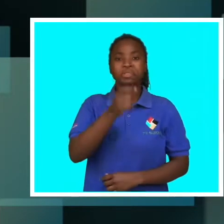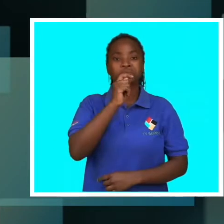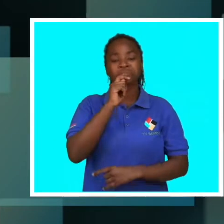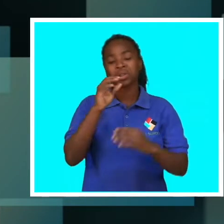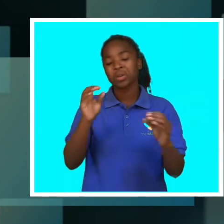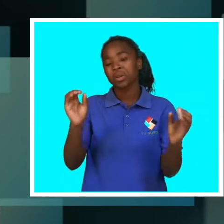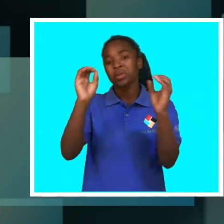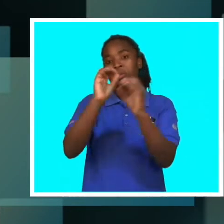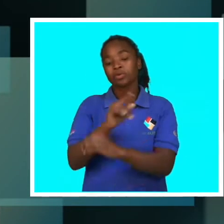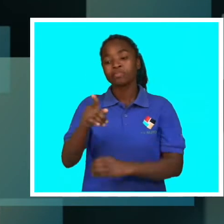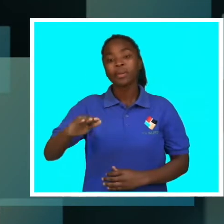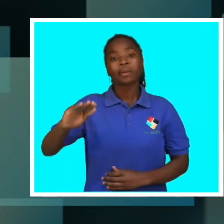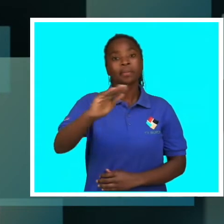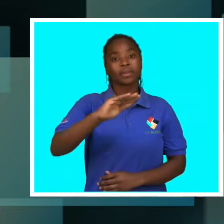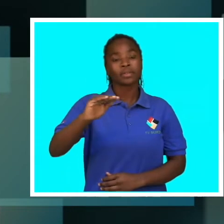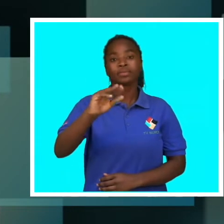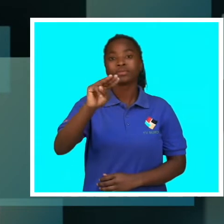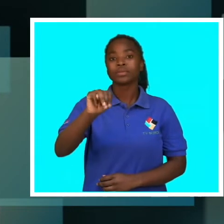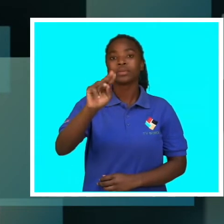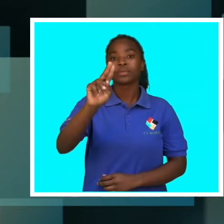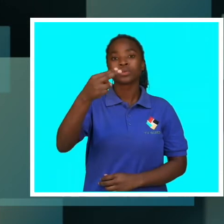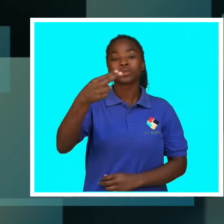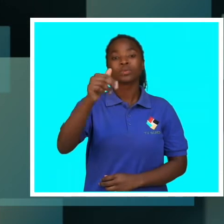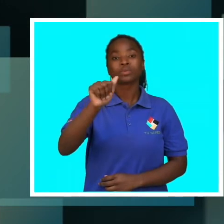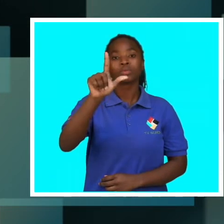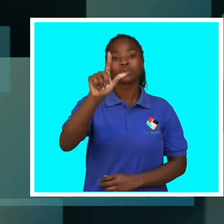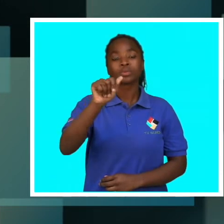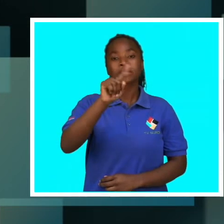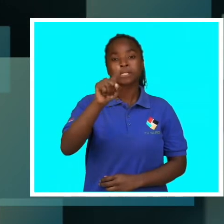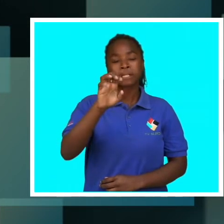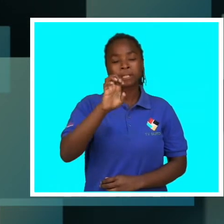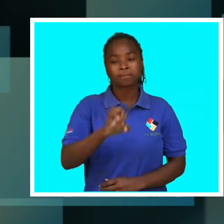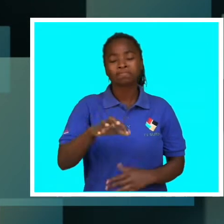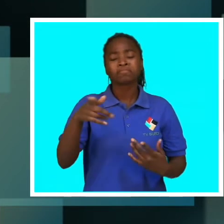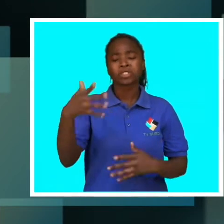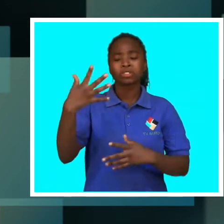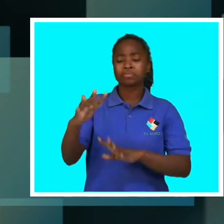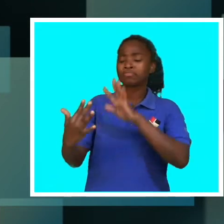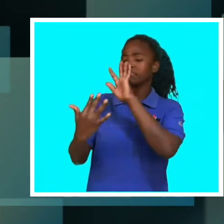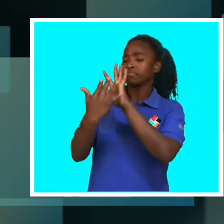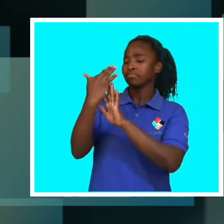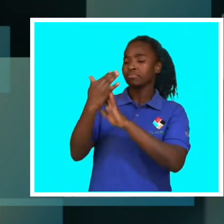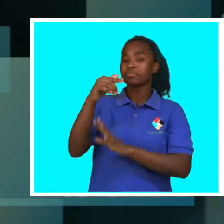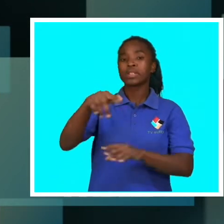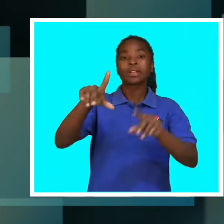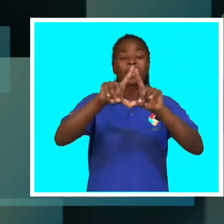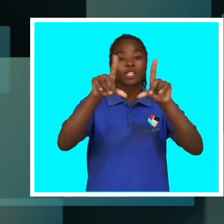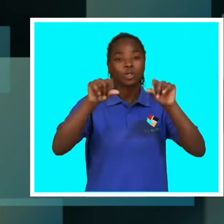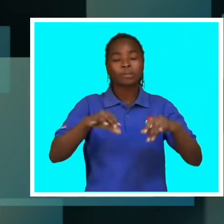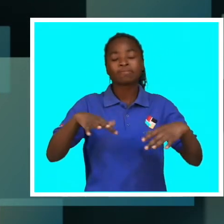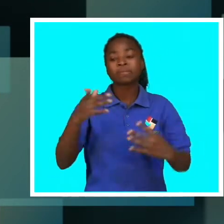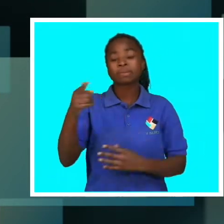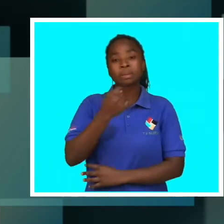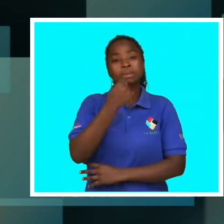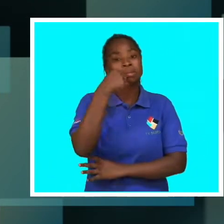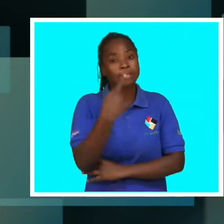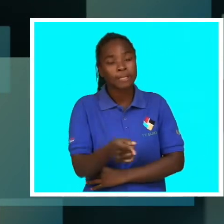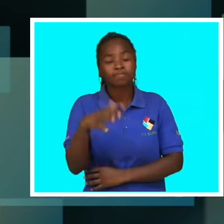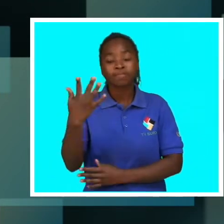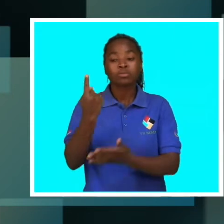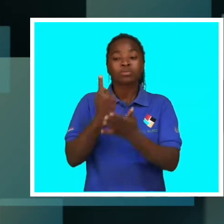Sem dar entrevista, a polícia Mualaze confirmou a ocorrência e explicou que em casos do gênero, o indivíduo pode,